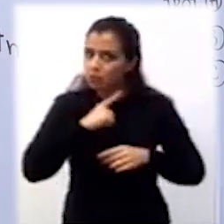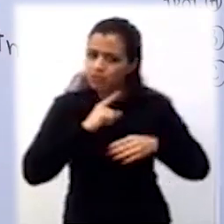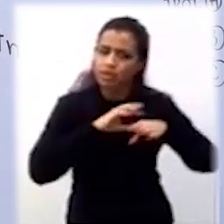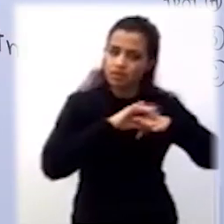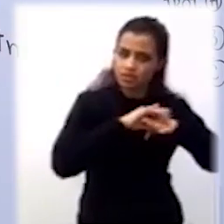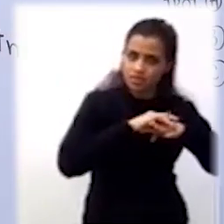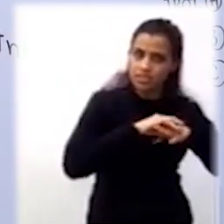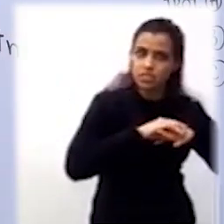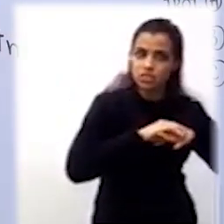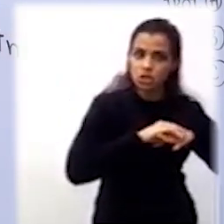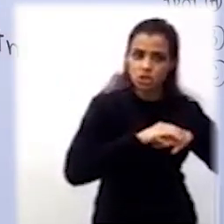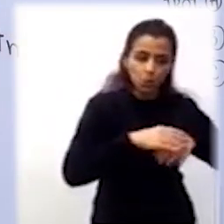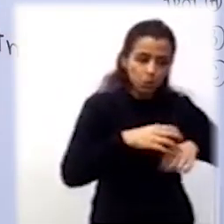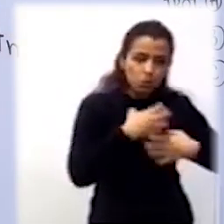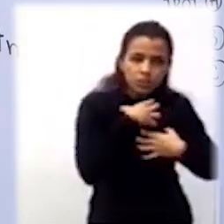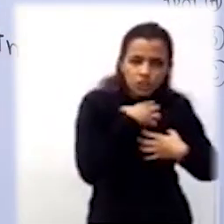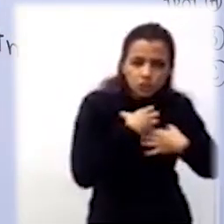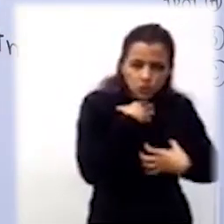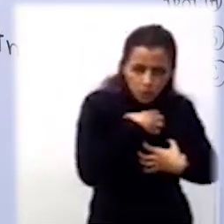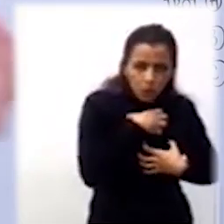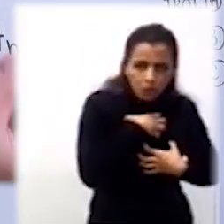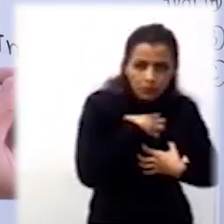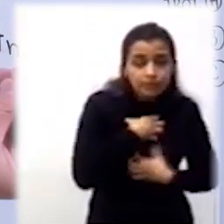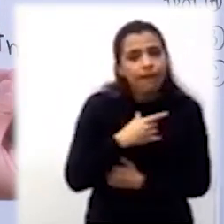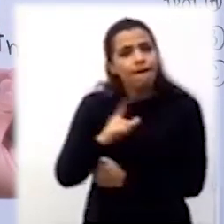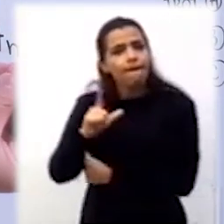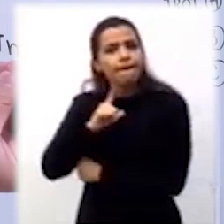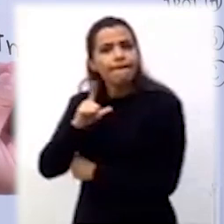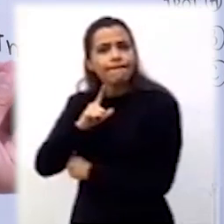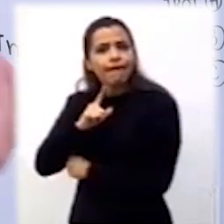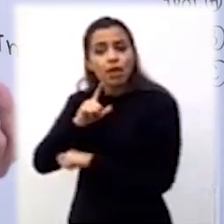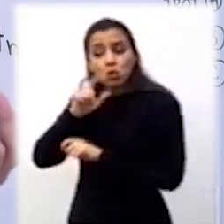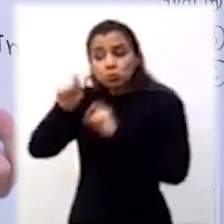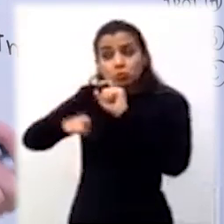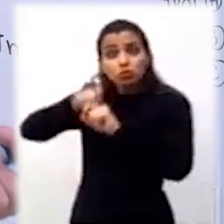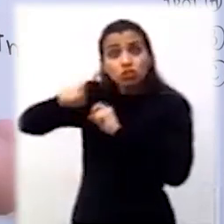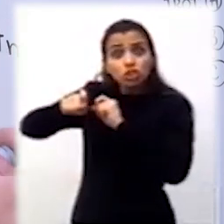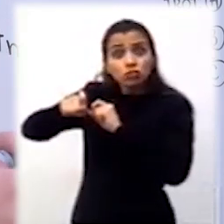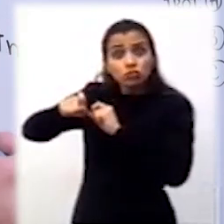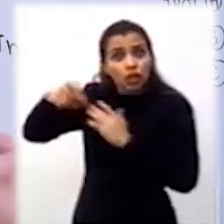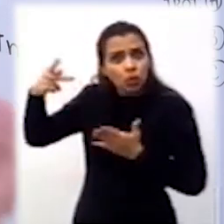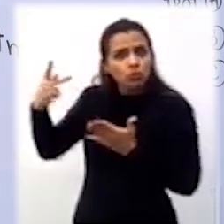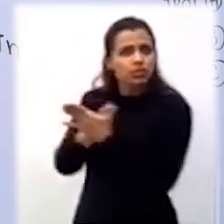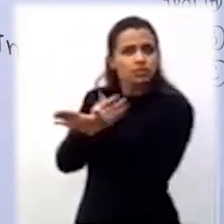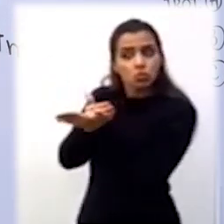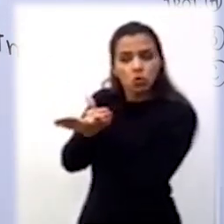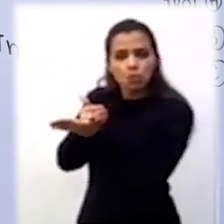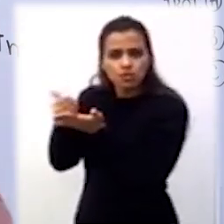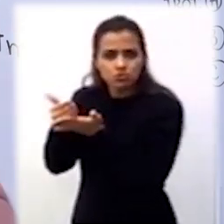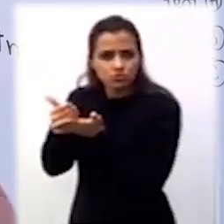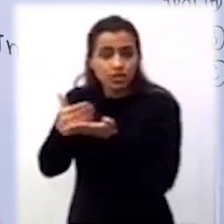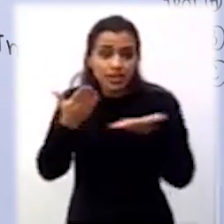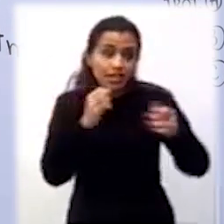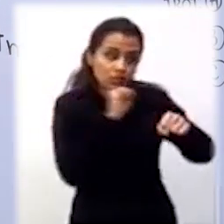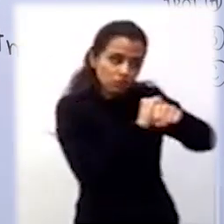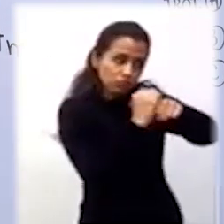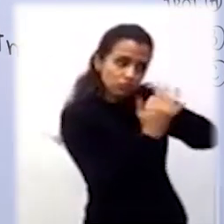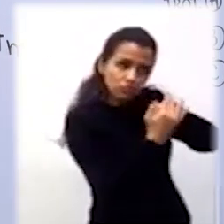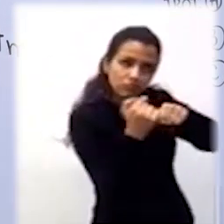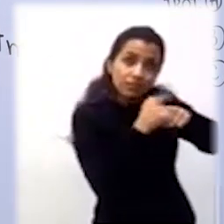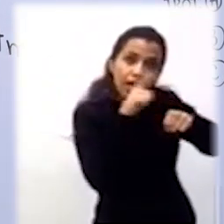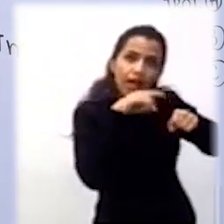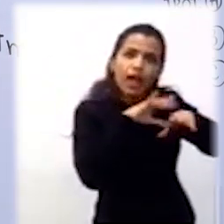vírus. Galera, existe a Covid-19. A Covid-19, ela é a doença. Então, a pessoa, ela fica